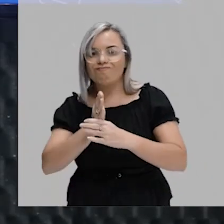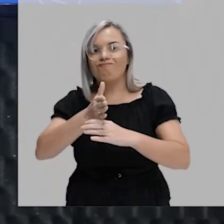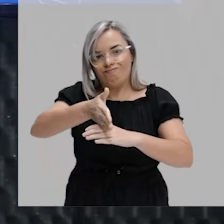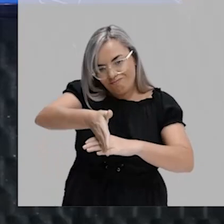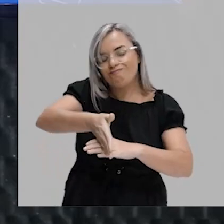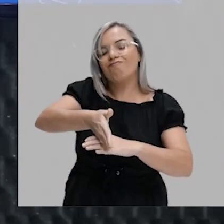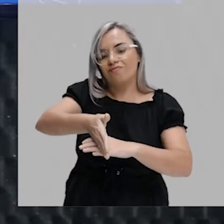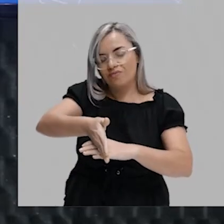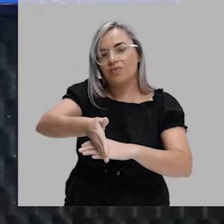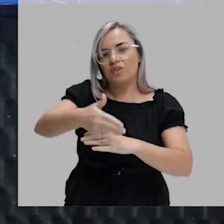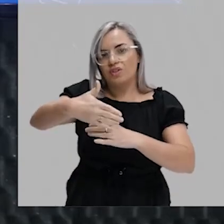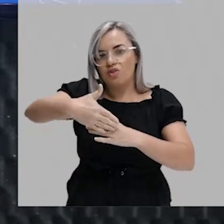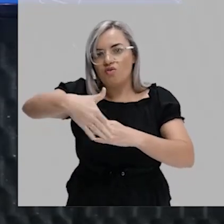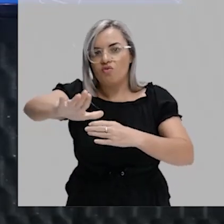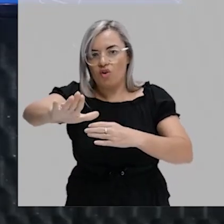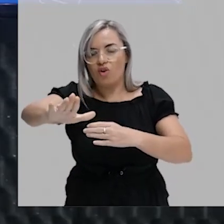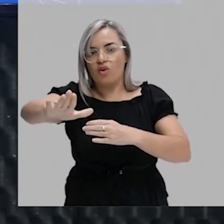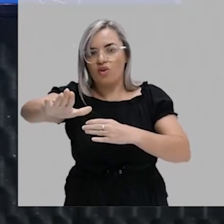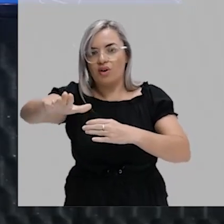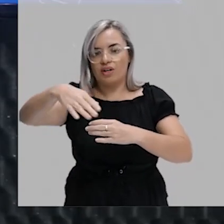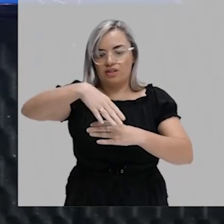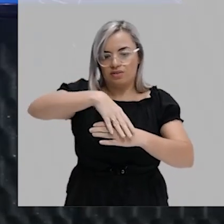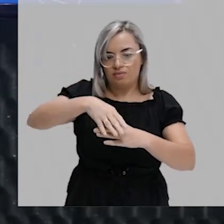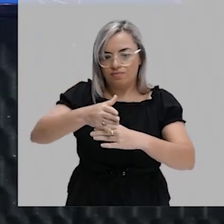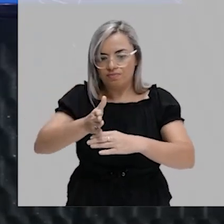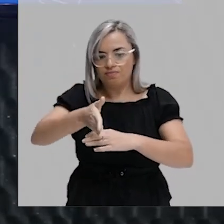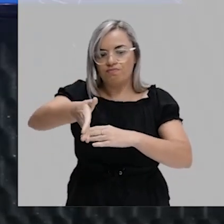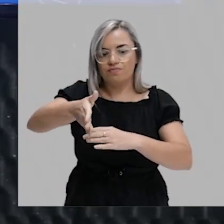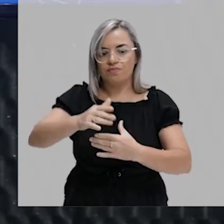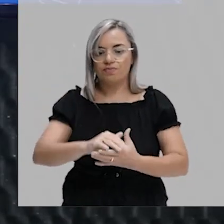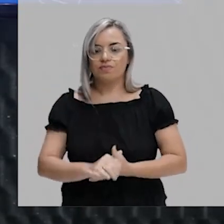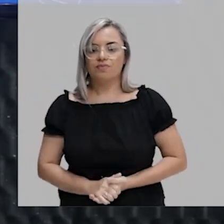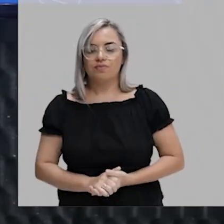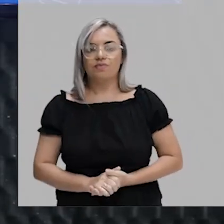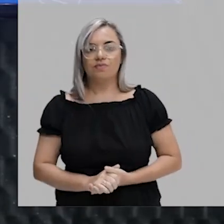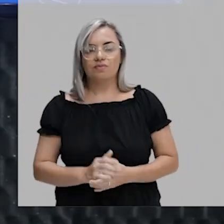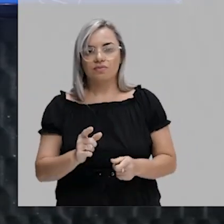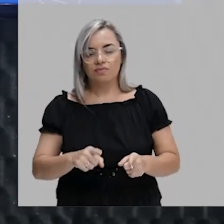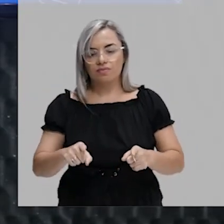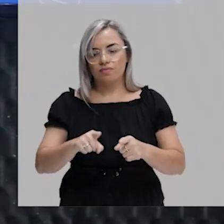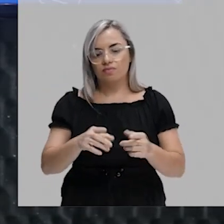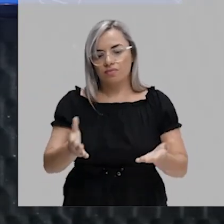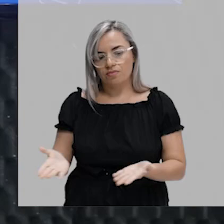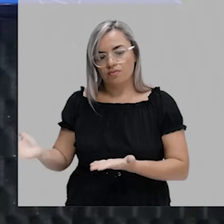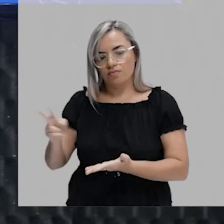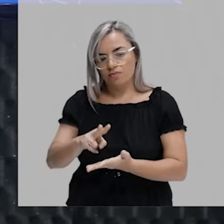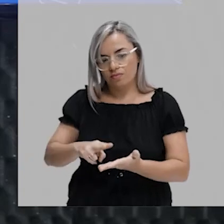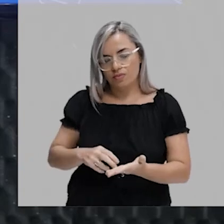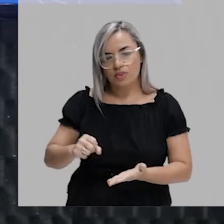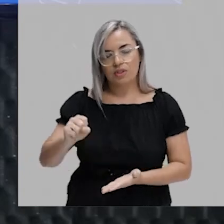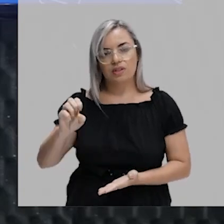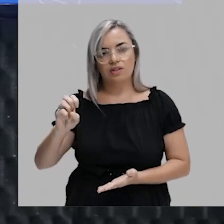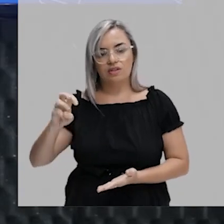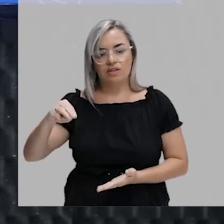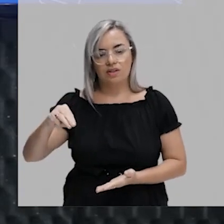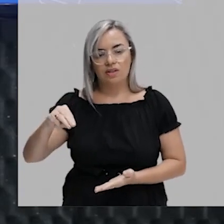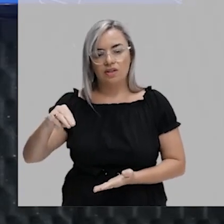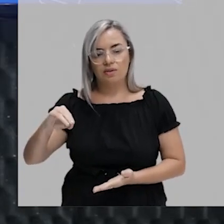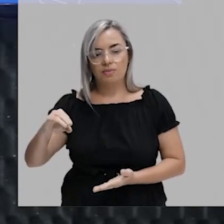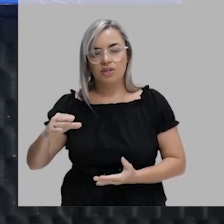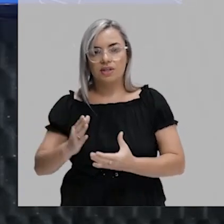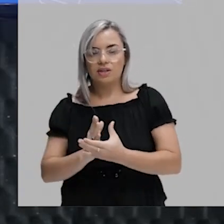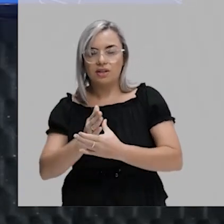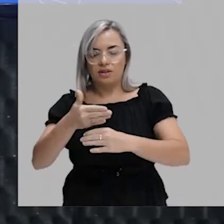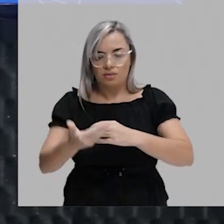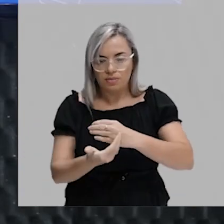atravessam para o meio externo. Né? A membrana ela é dita semipermeável. O que isso